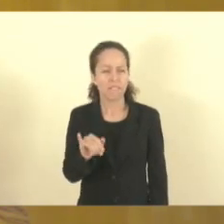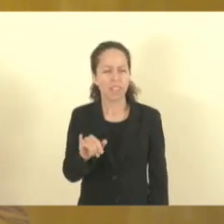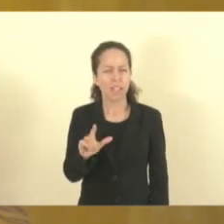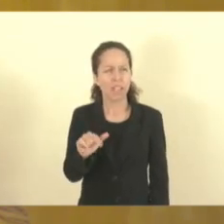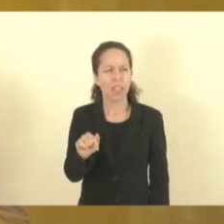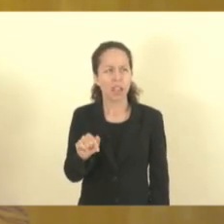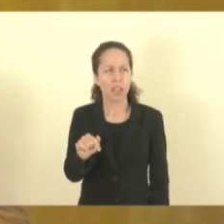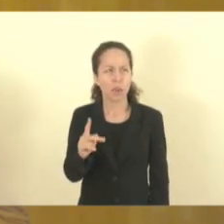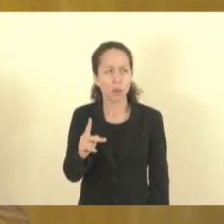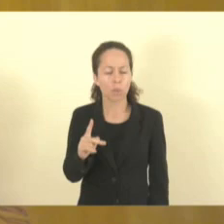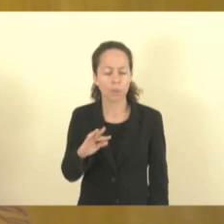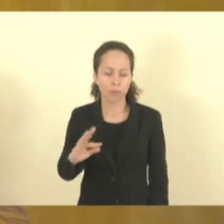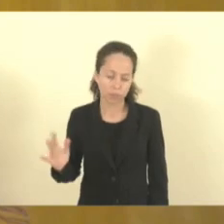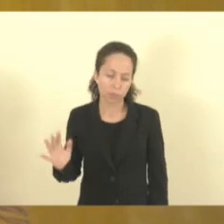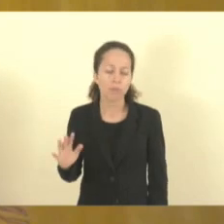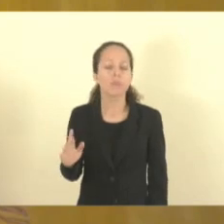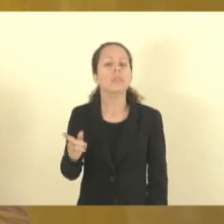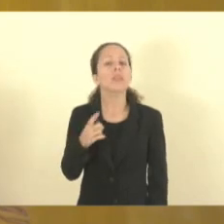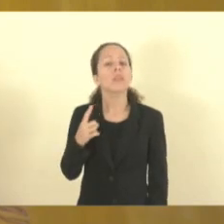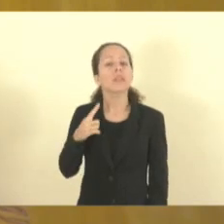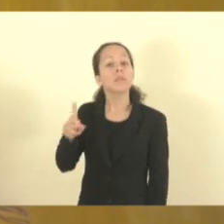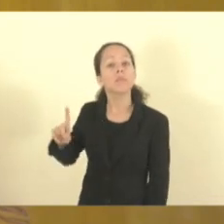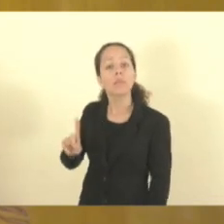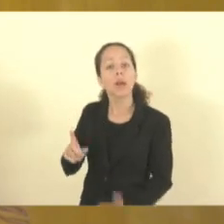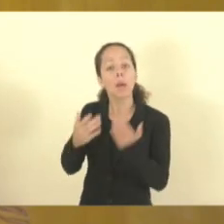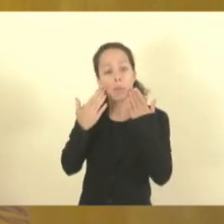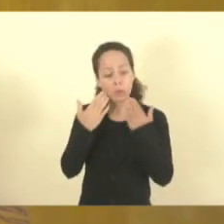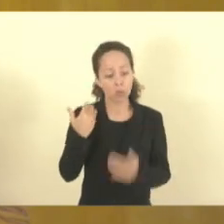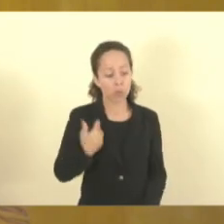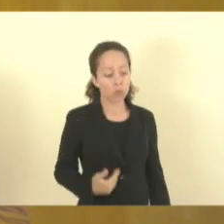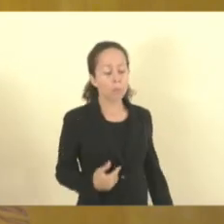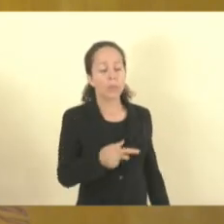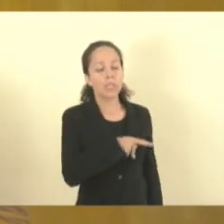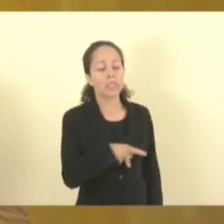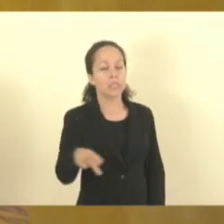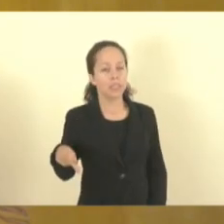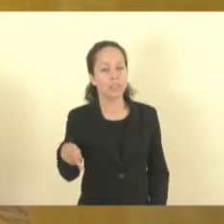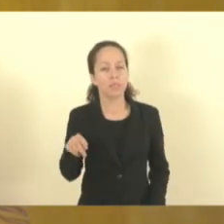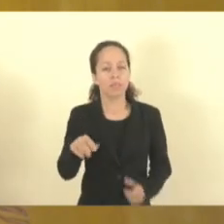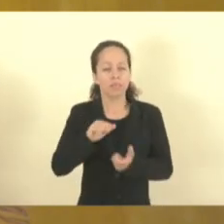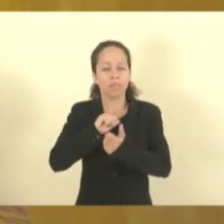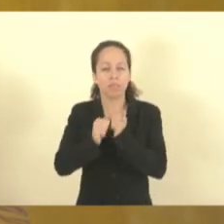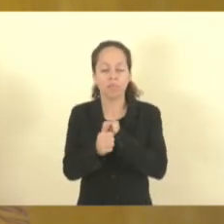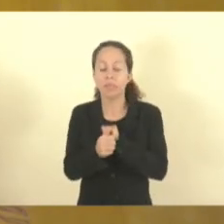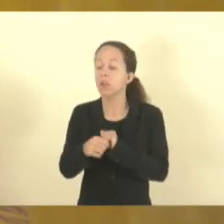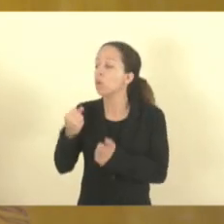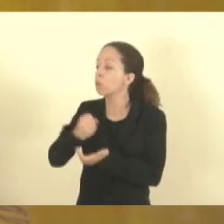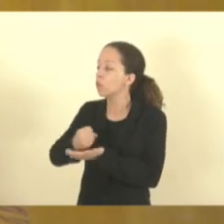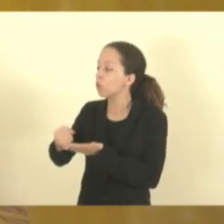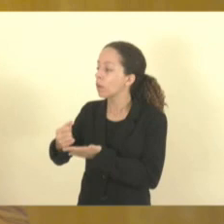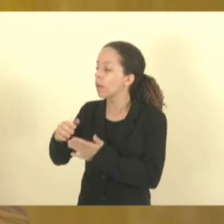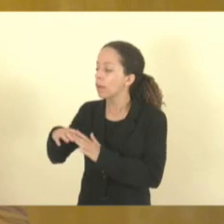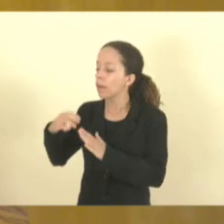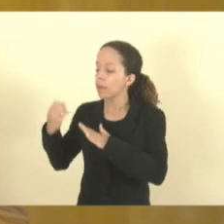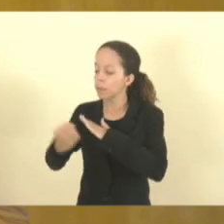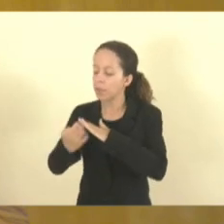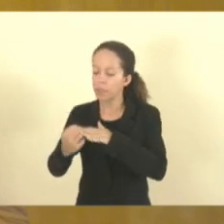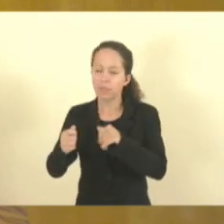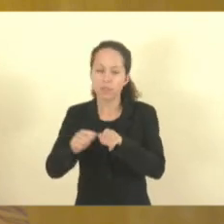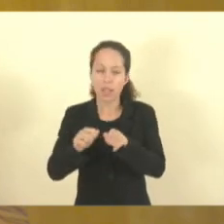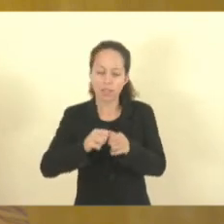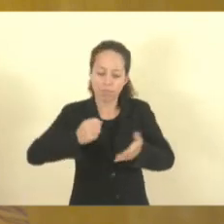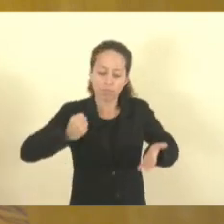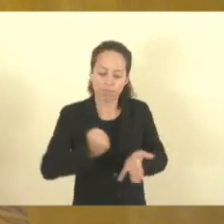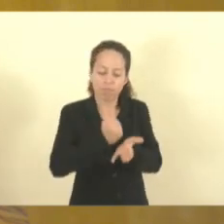apresenta como presidente da Desportiva e contrata uma empresa para fazer o leilão da Desportiva, tentando vender o